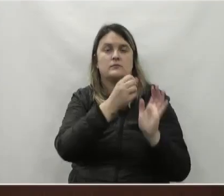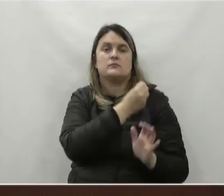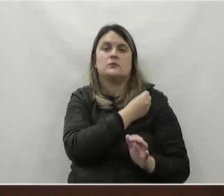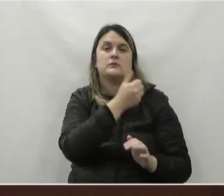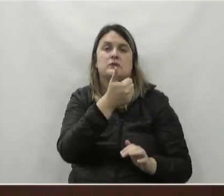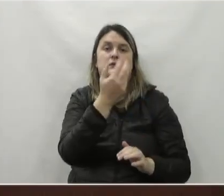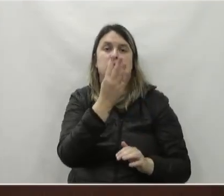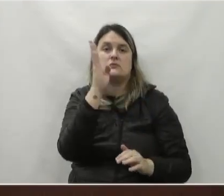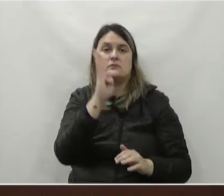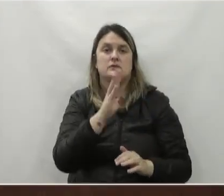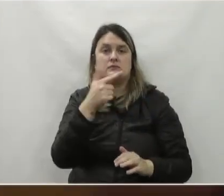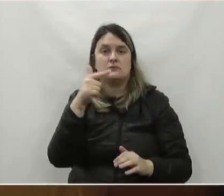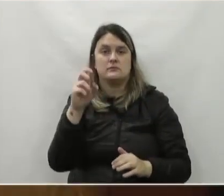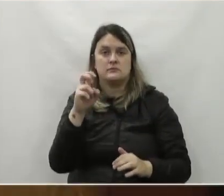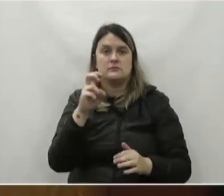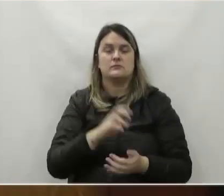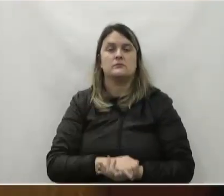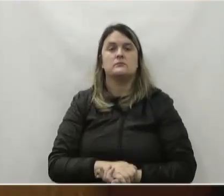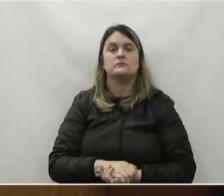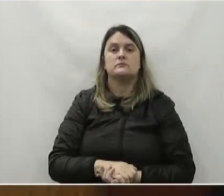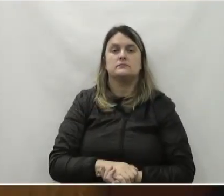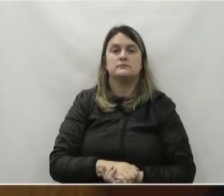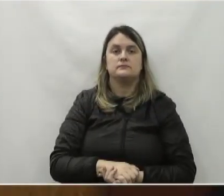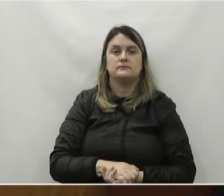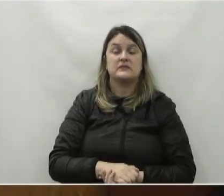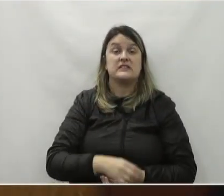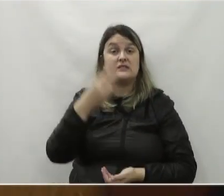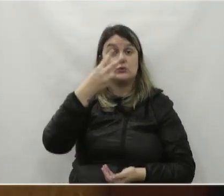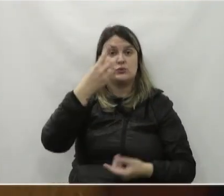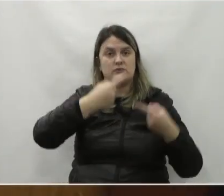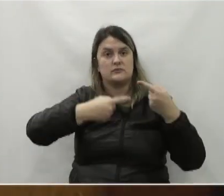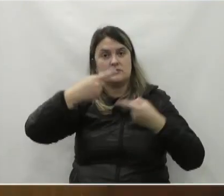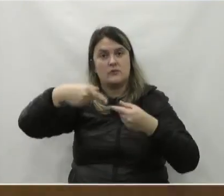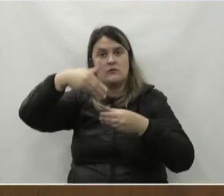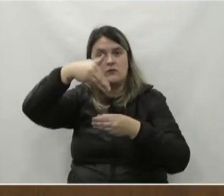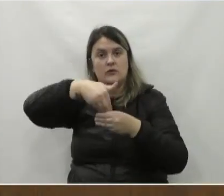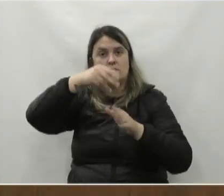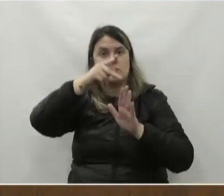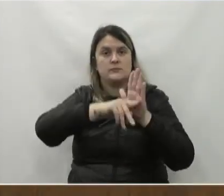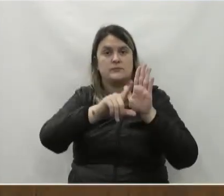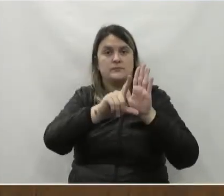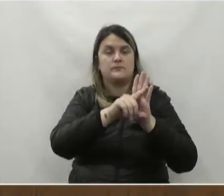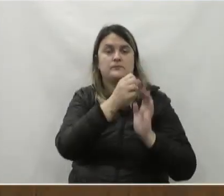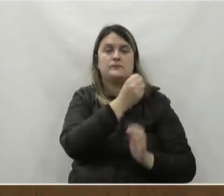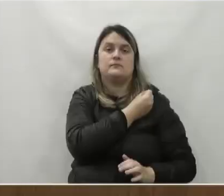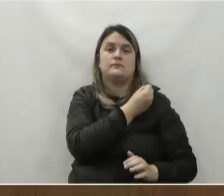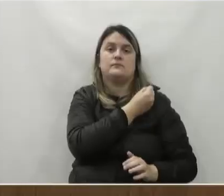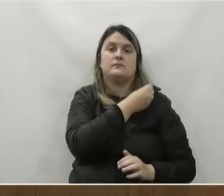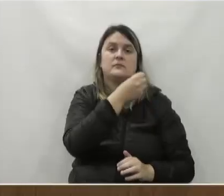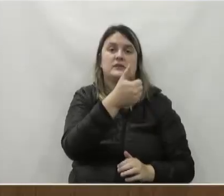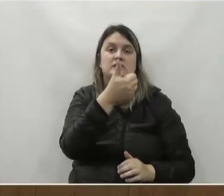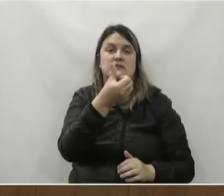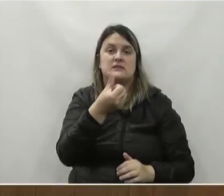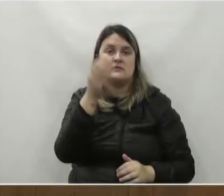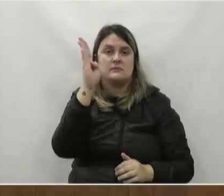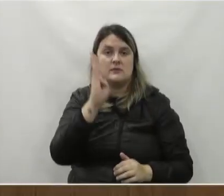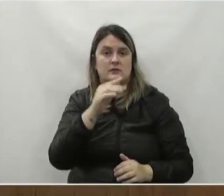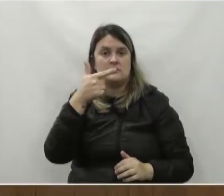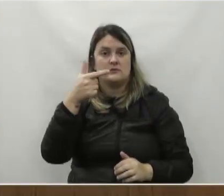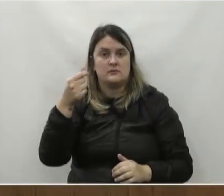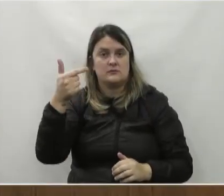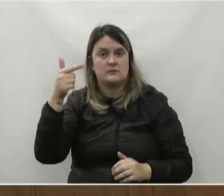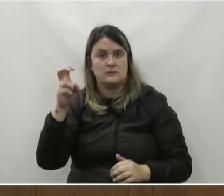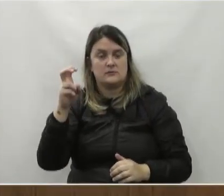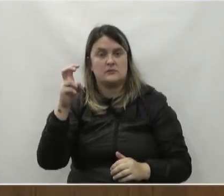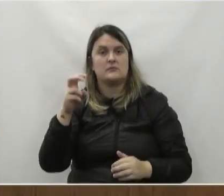número 14/2025. Em segunda discussão e votação do projeto de lei ordinária número